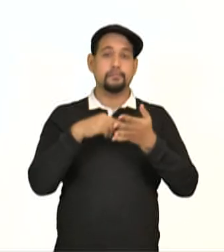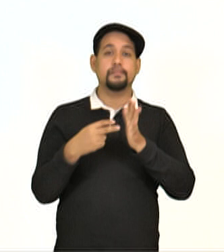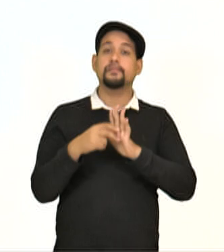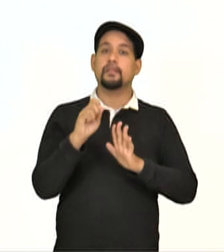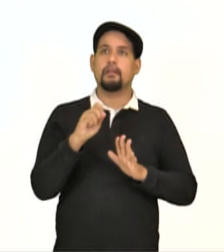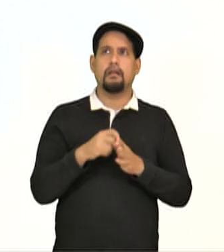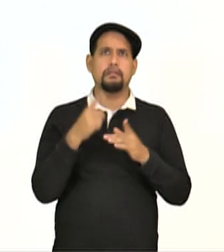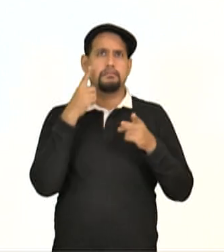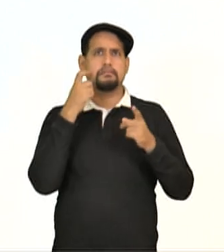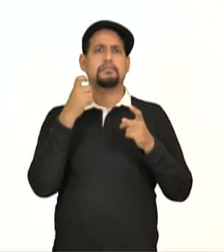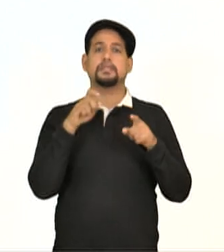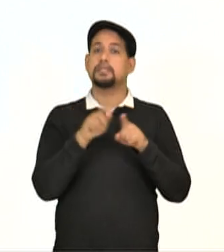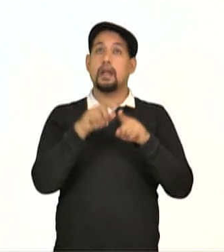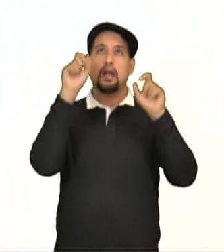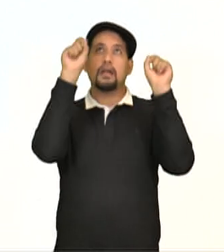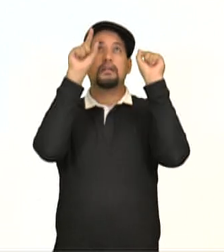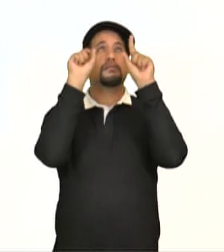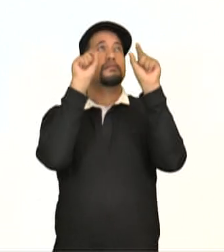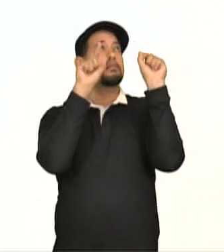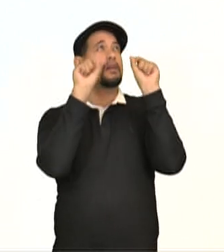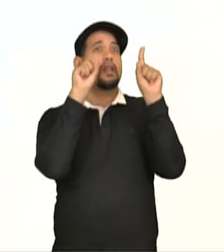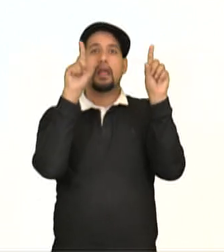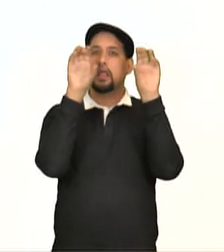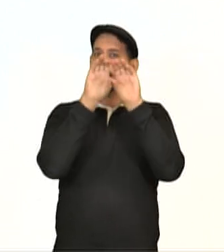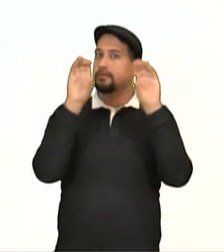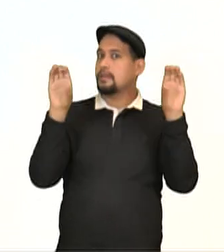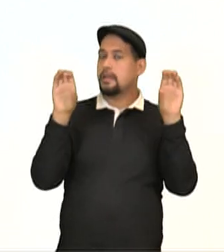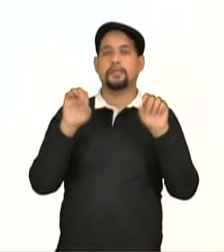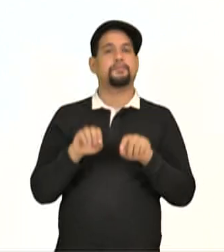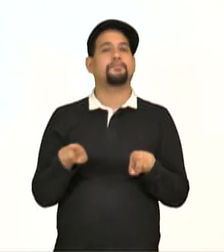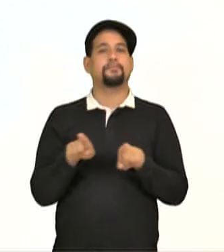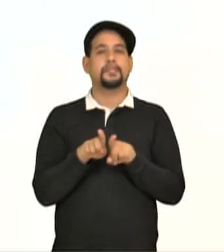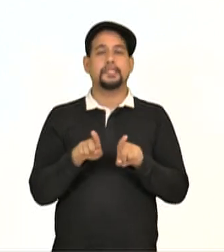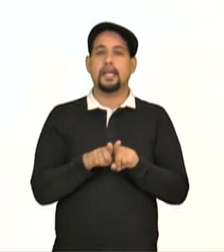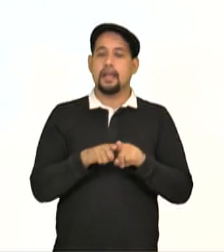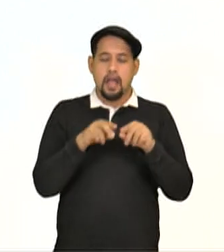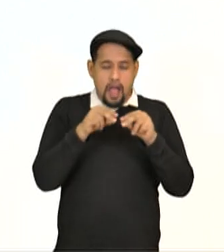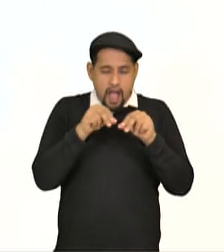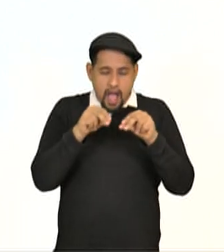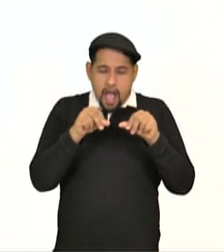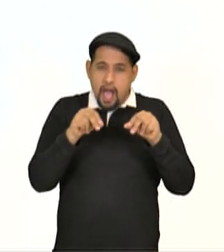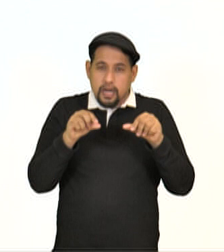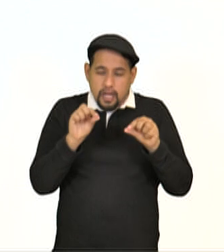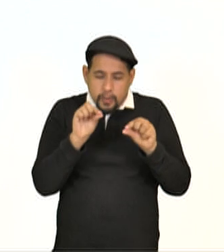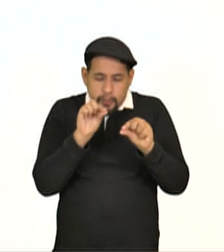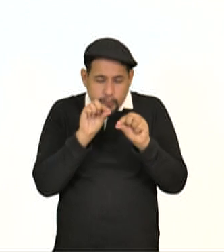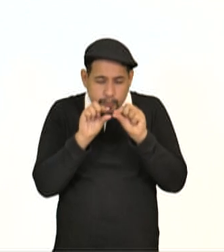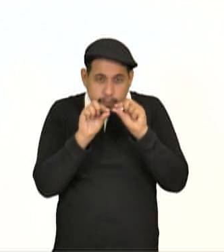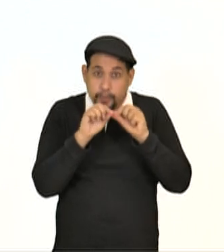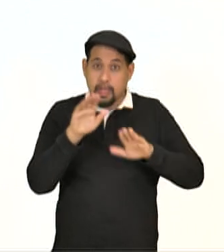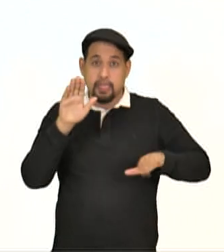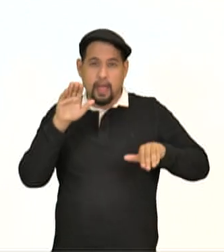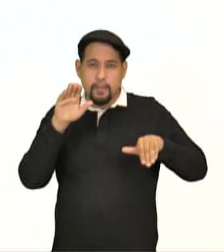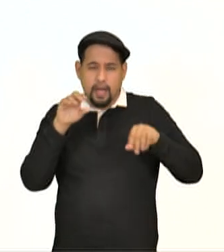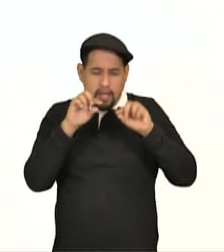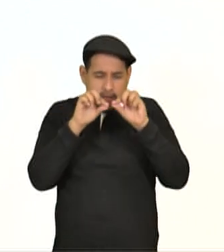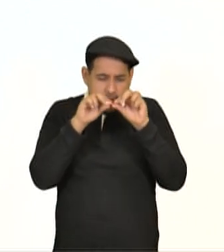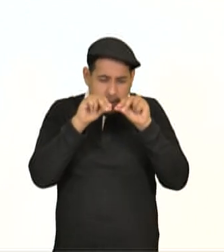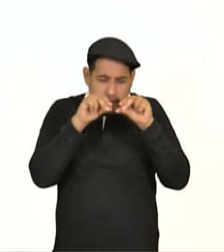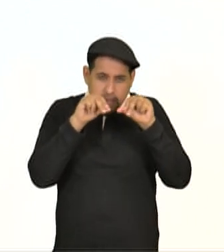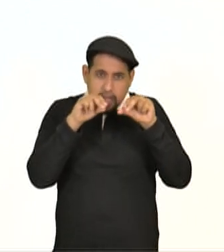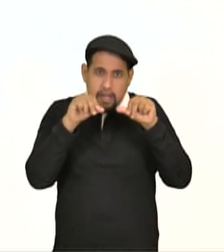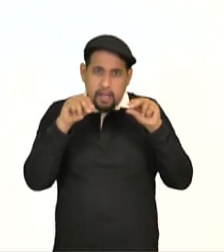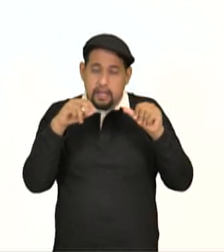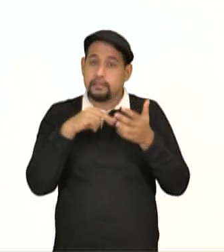é intuitiva. Então, estrelas no céu, grãos de areia da praia, certo? São ideias intuitivas